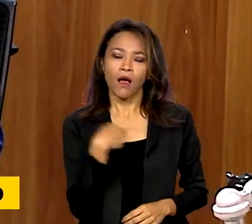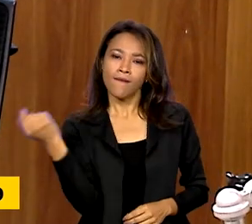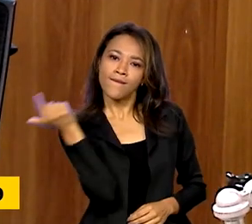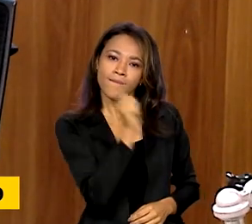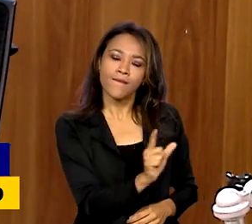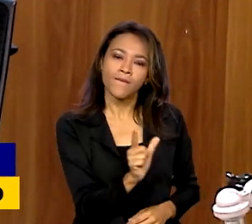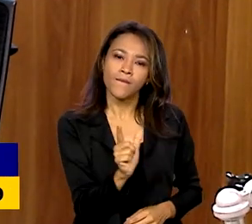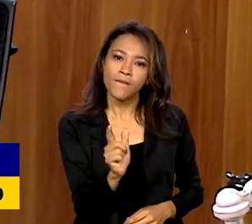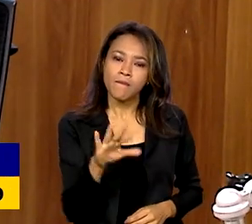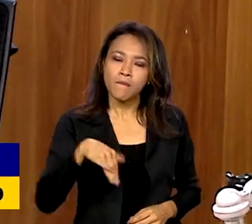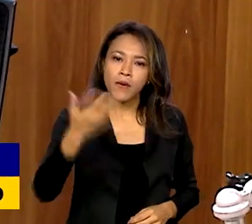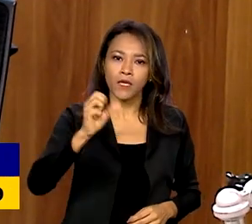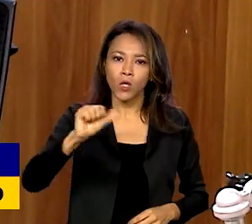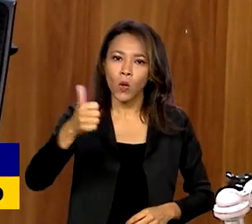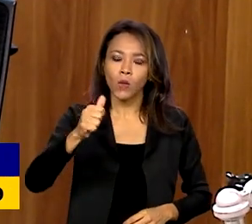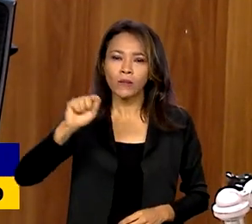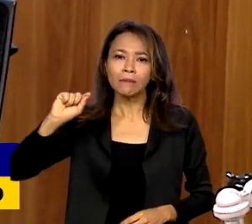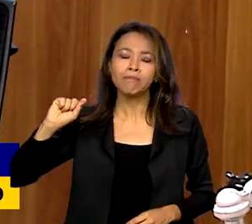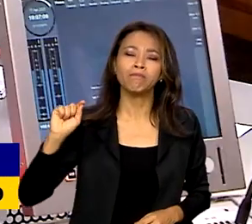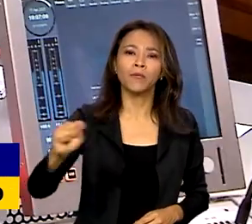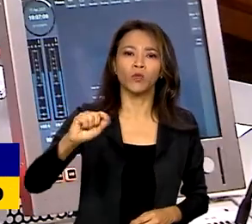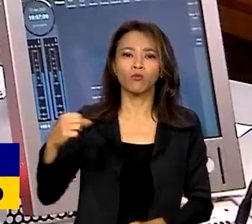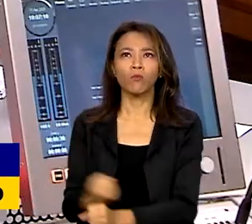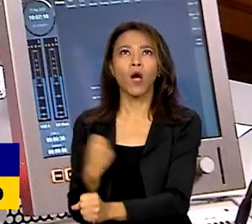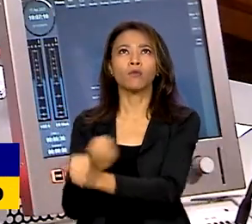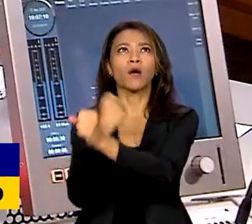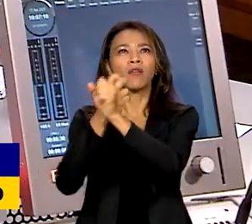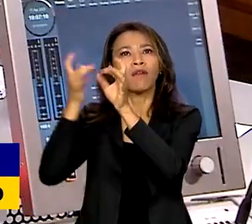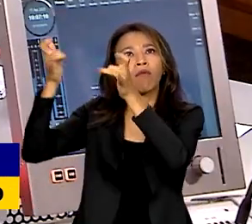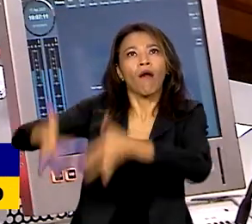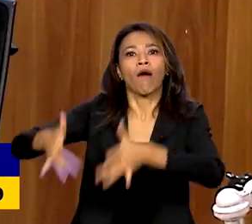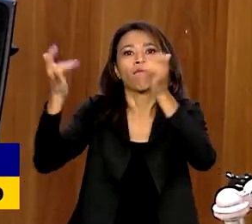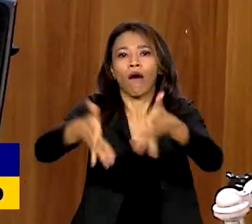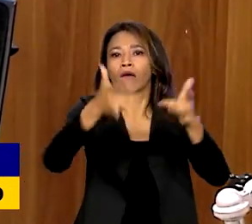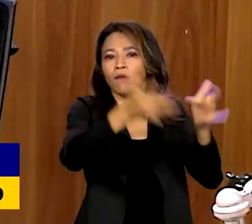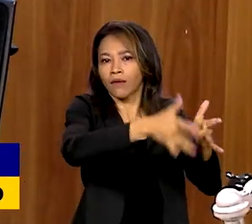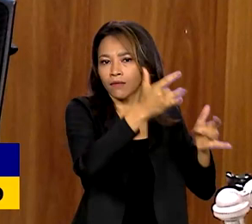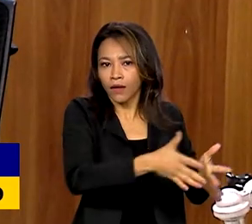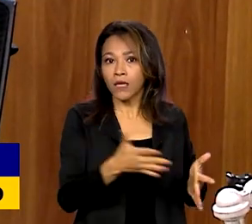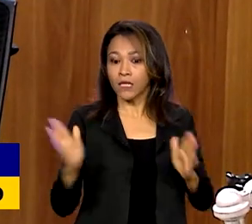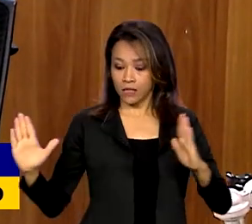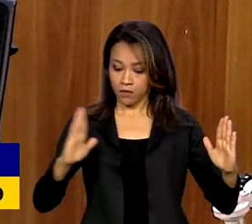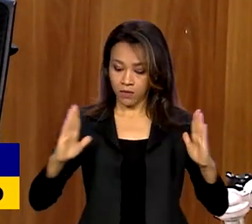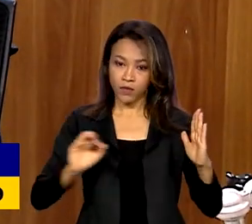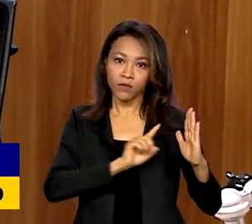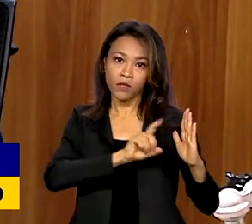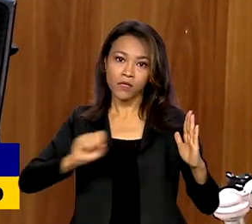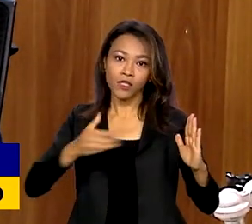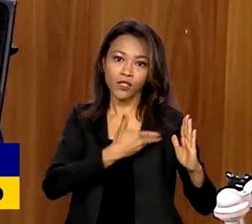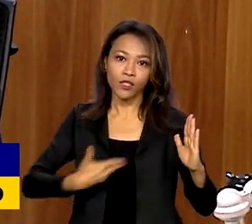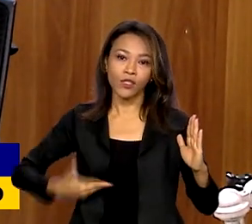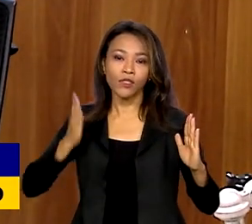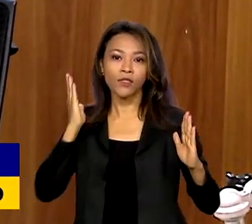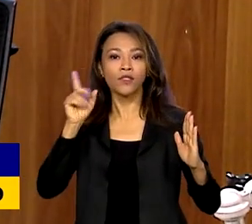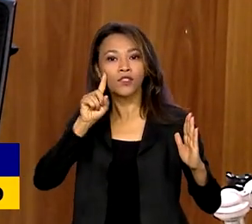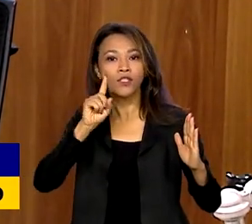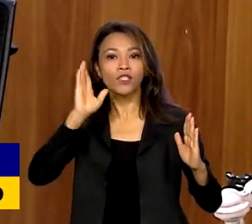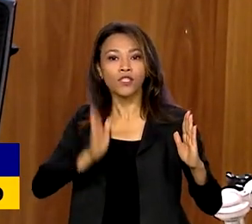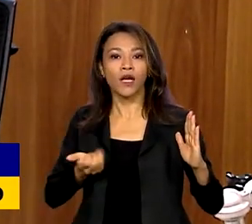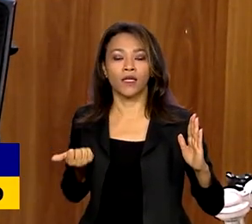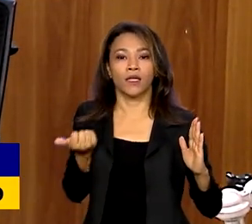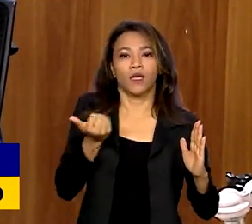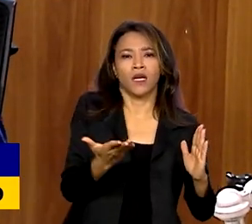11 mil obras dessas que estavam paralisadas e também já entregamos nesses 100 dias mais de 6 mil unidades